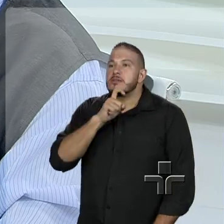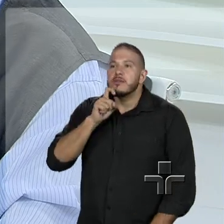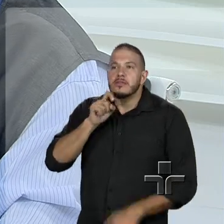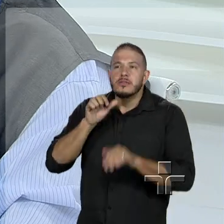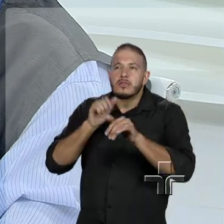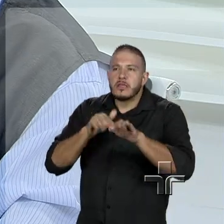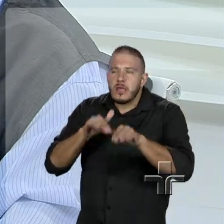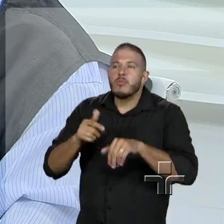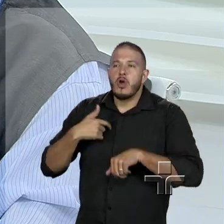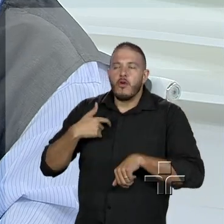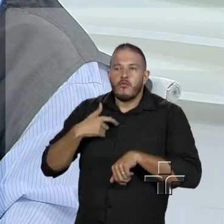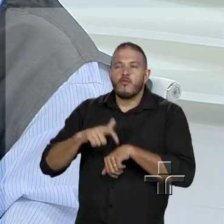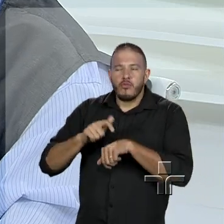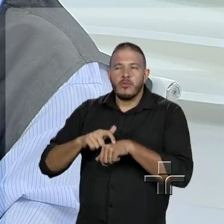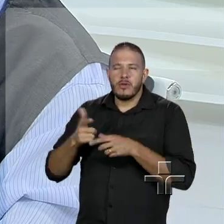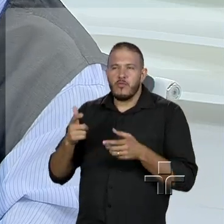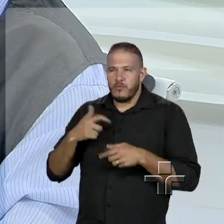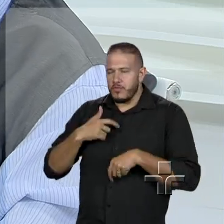vou